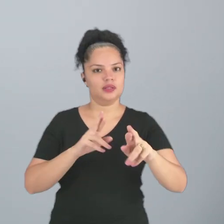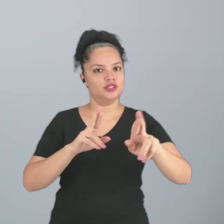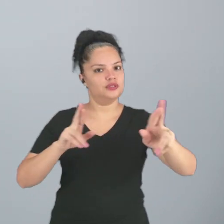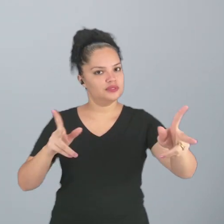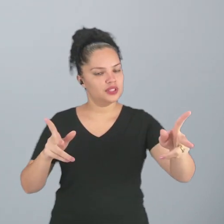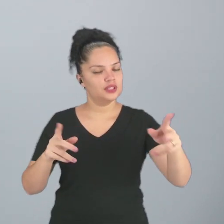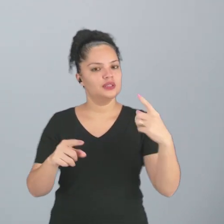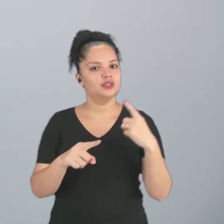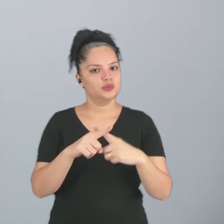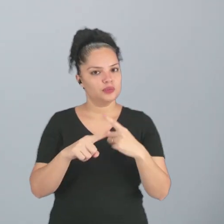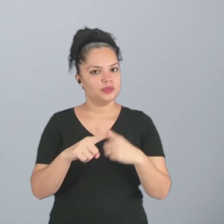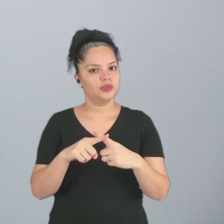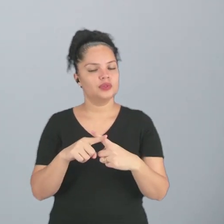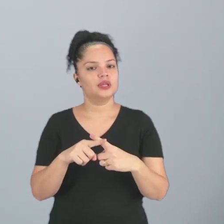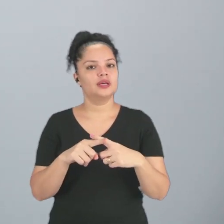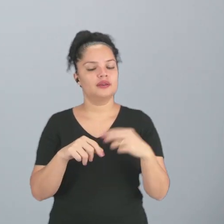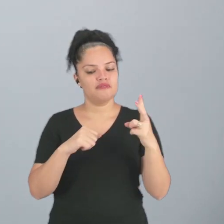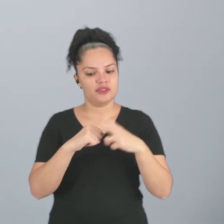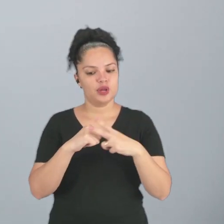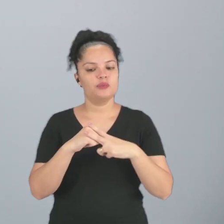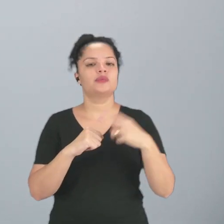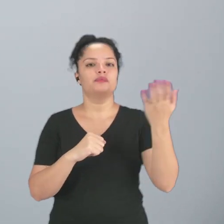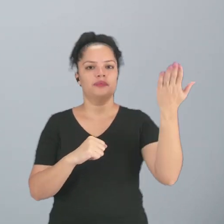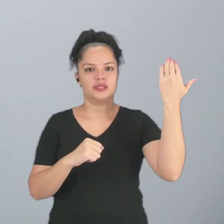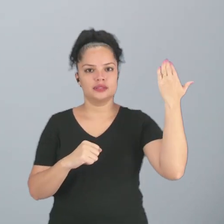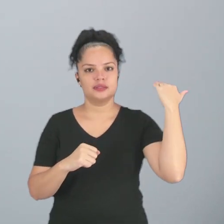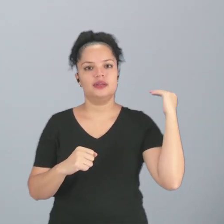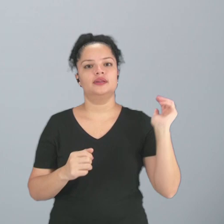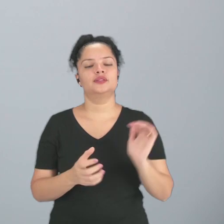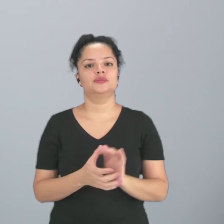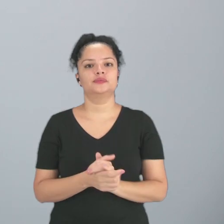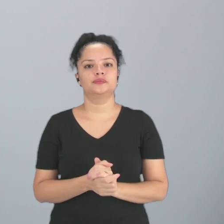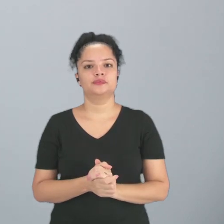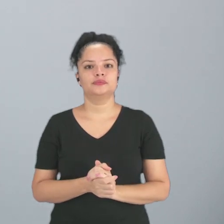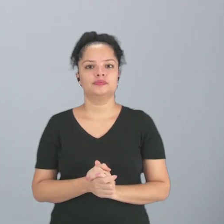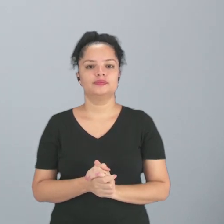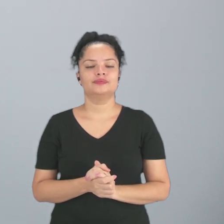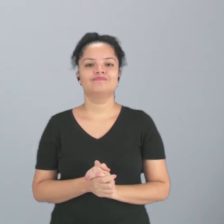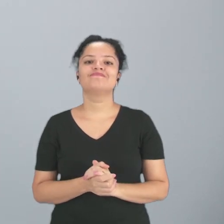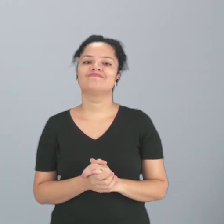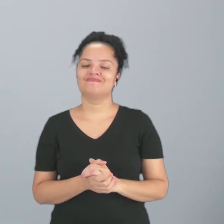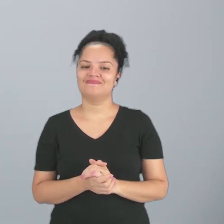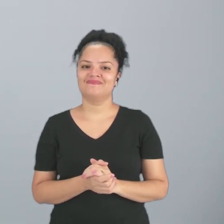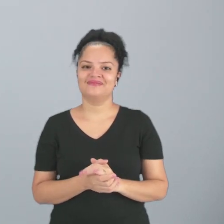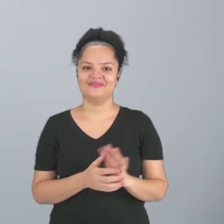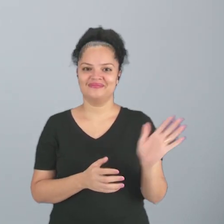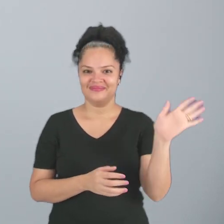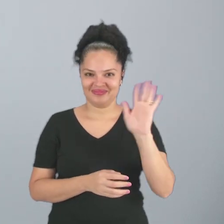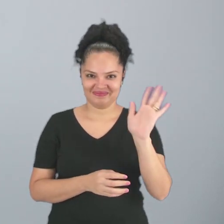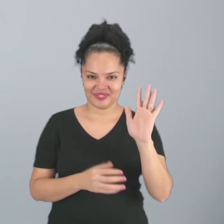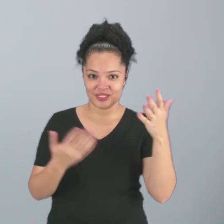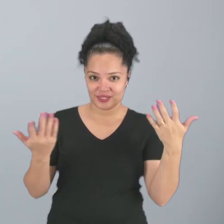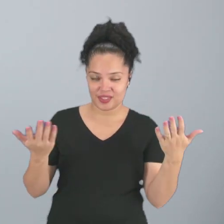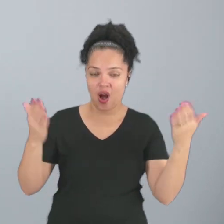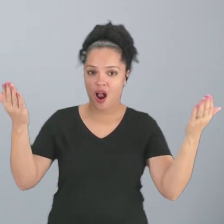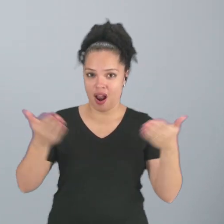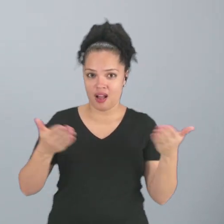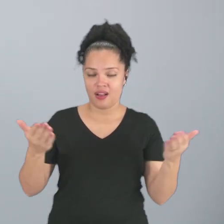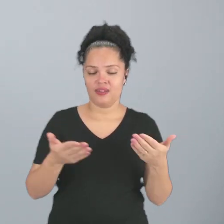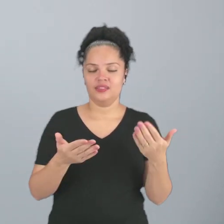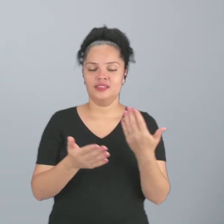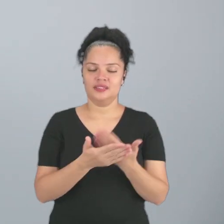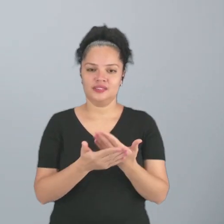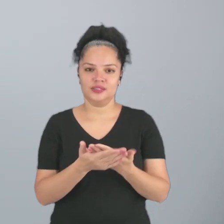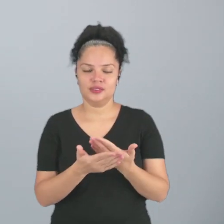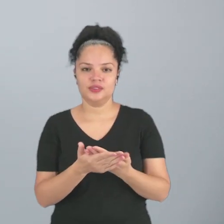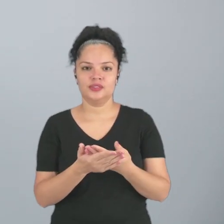hoje, um passado inacabado, pretérito imperfeito. Então é isso, pessoal. Na aula de hoje, o que é que nós vimos? Nós